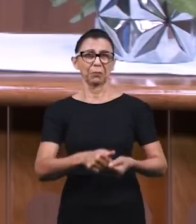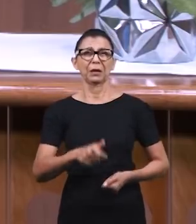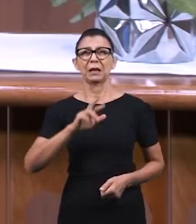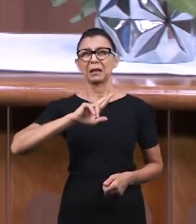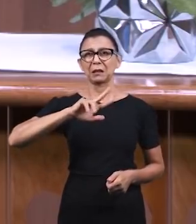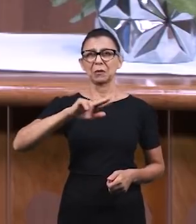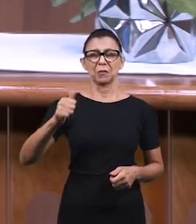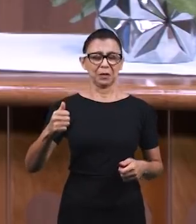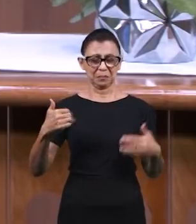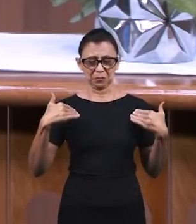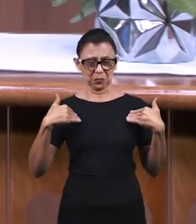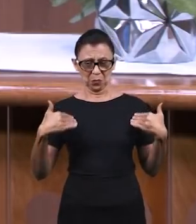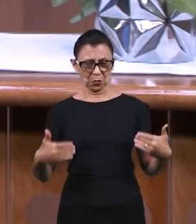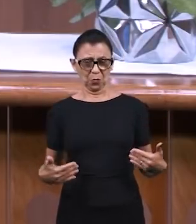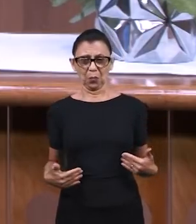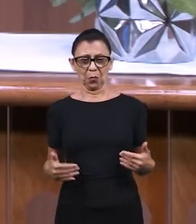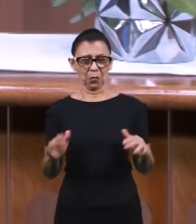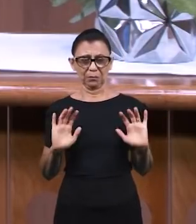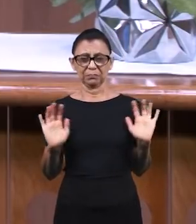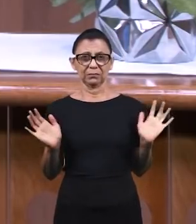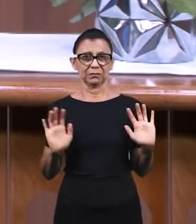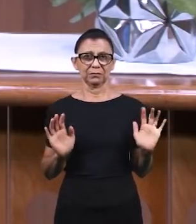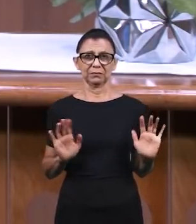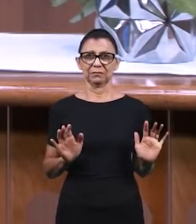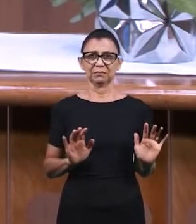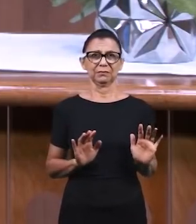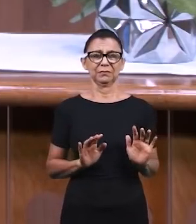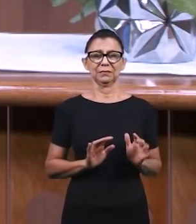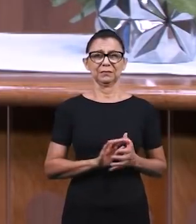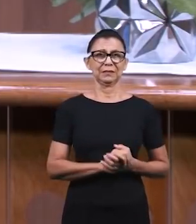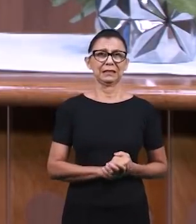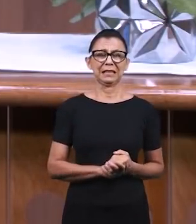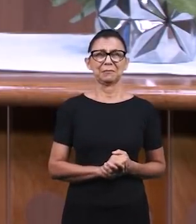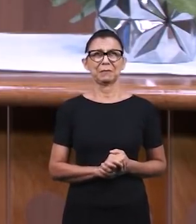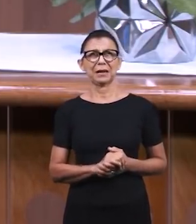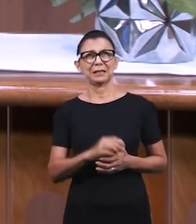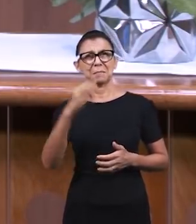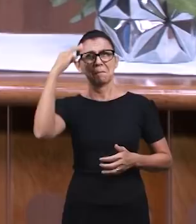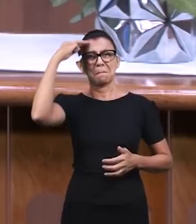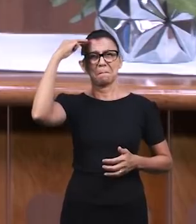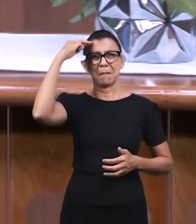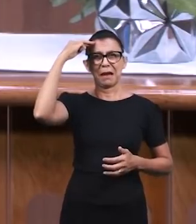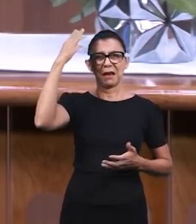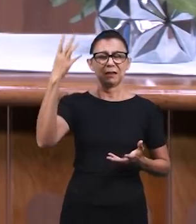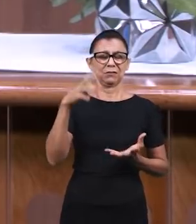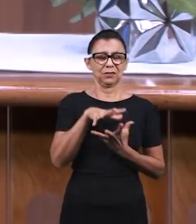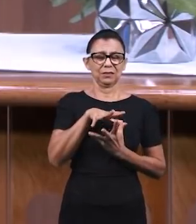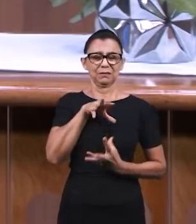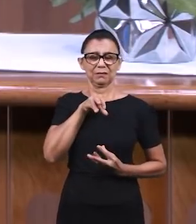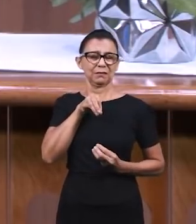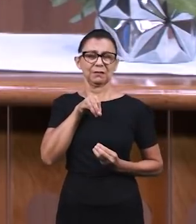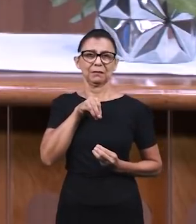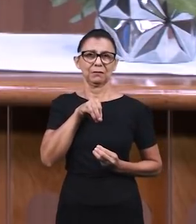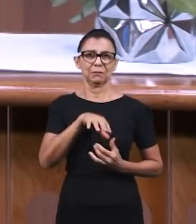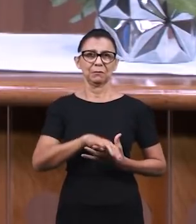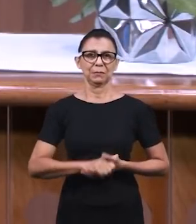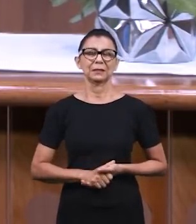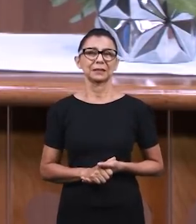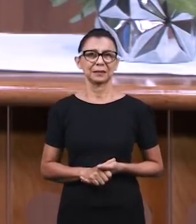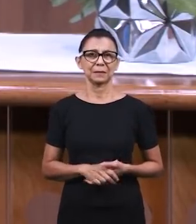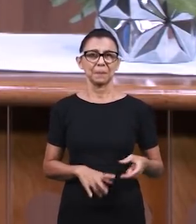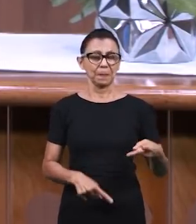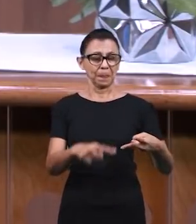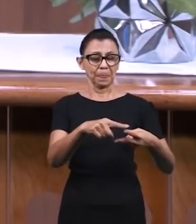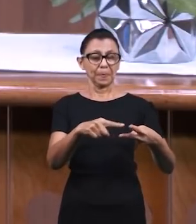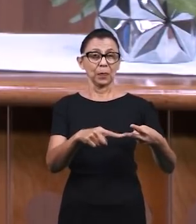doenças que não são doenças físicas, são doenças mais ligadas ao psique, à alma. Duas